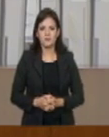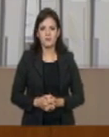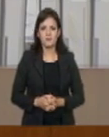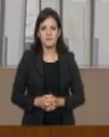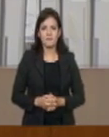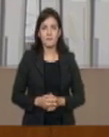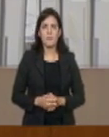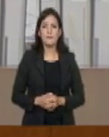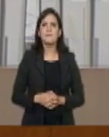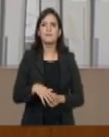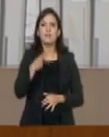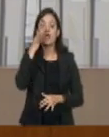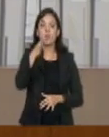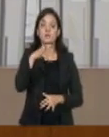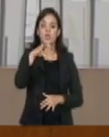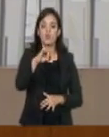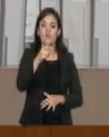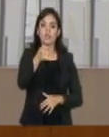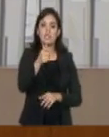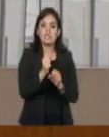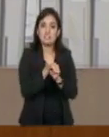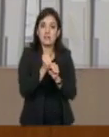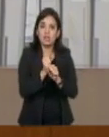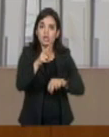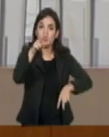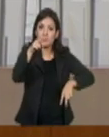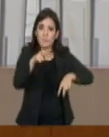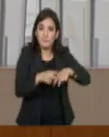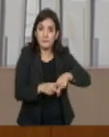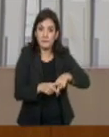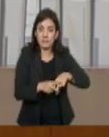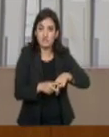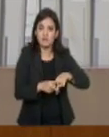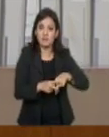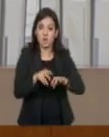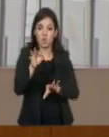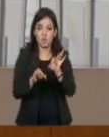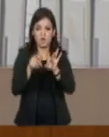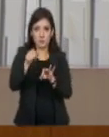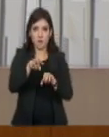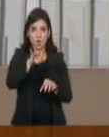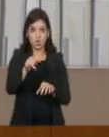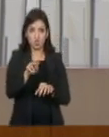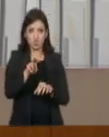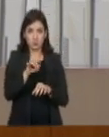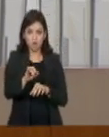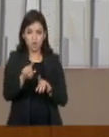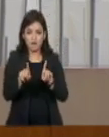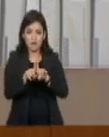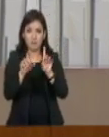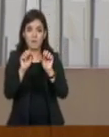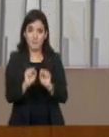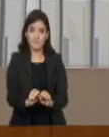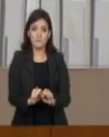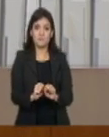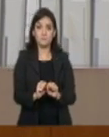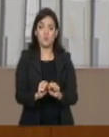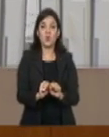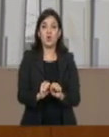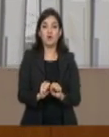é condenado a 97 anos de prisão pelo Tribunal do Júri e ainda assim pode recorrer em